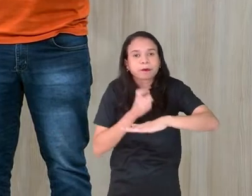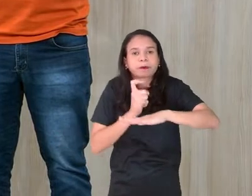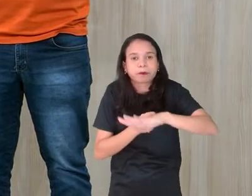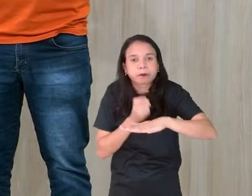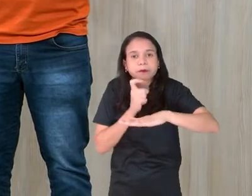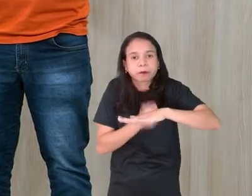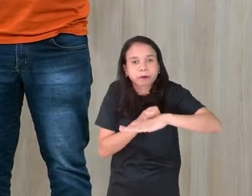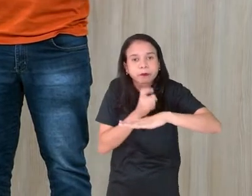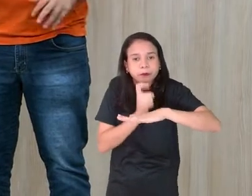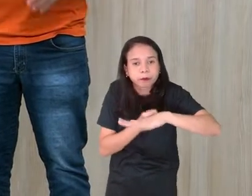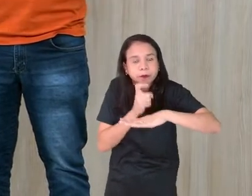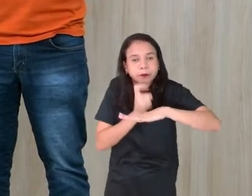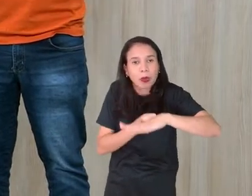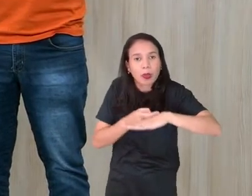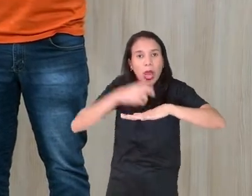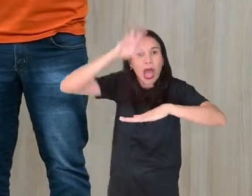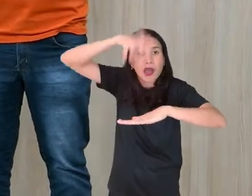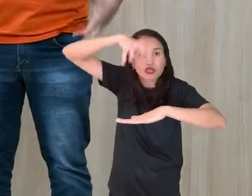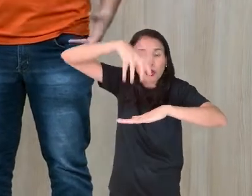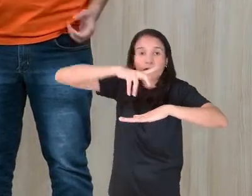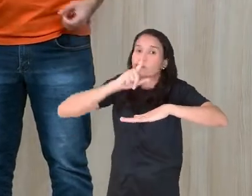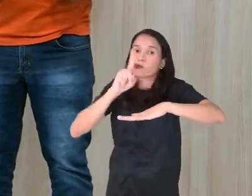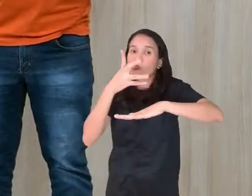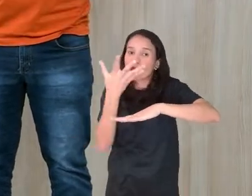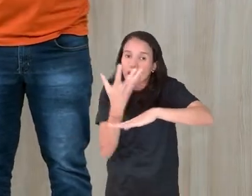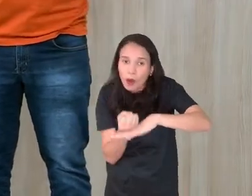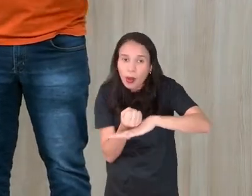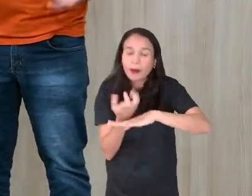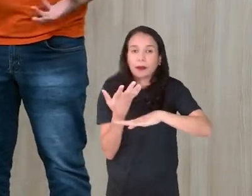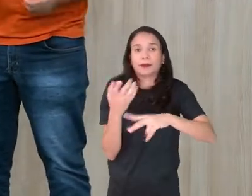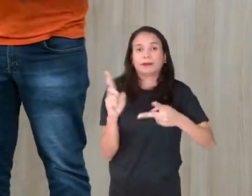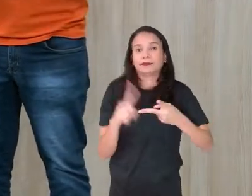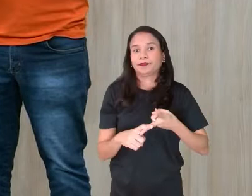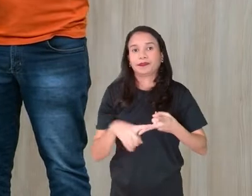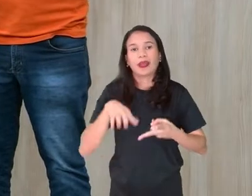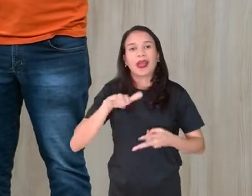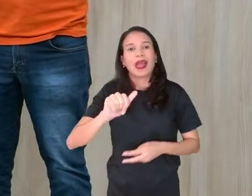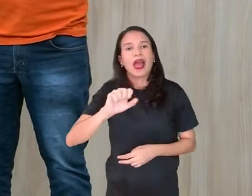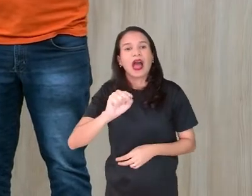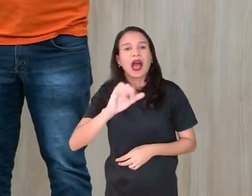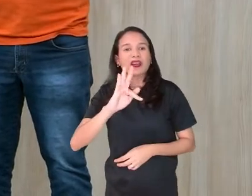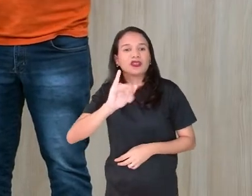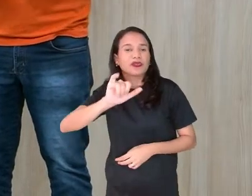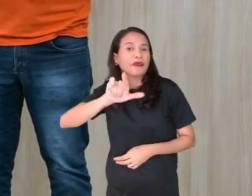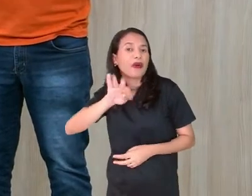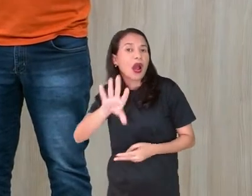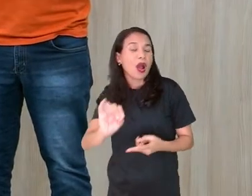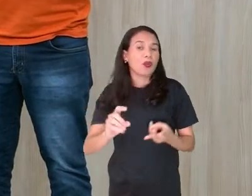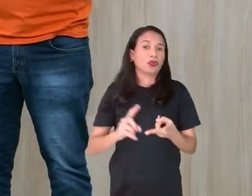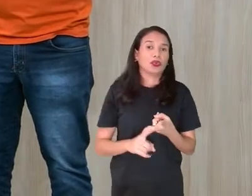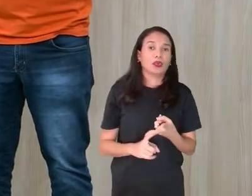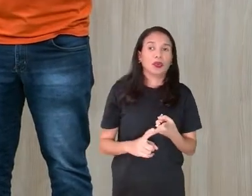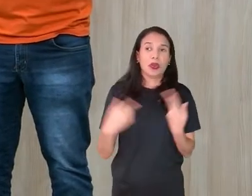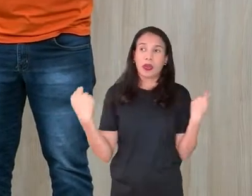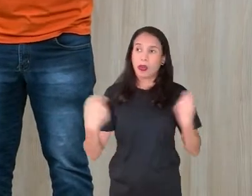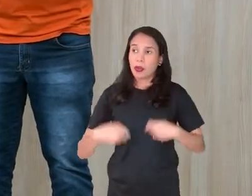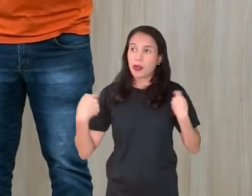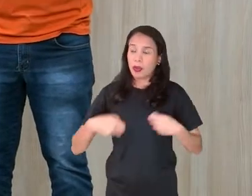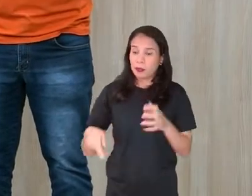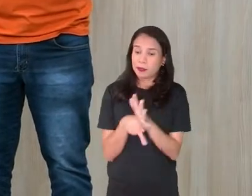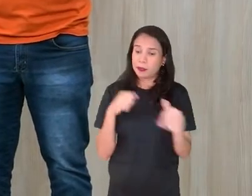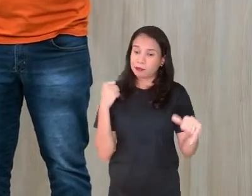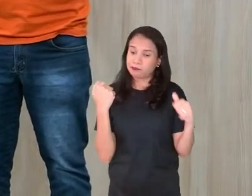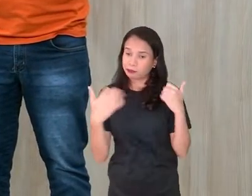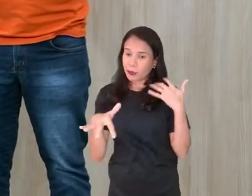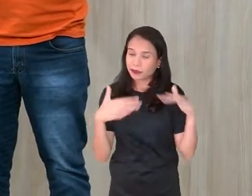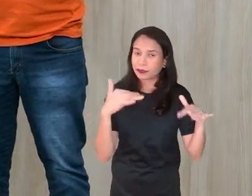se tornando impermeável. A gente tem essa... Paralelepípedo, asfalto, né? A gente tem essa necessidade aí, né?